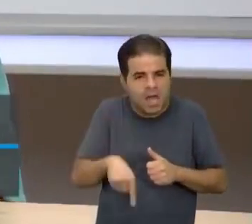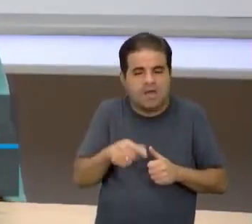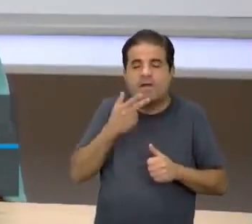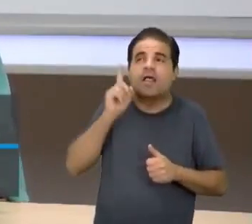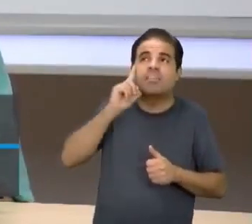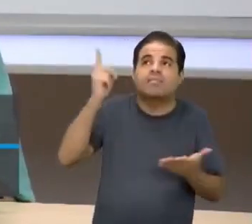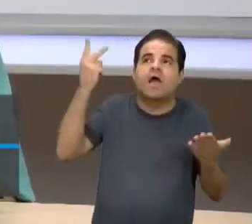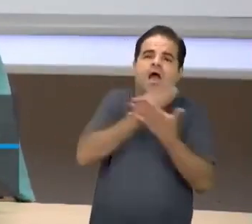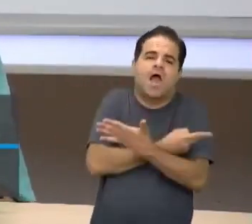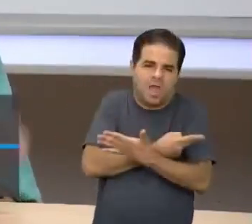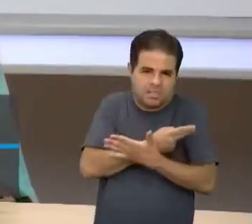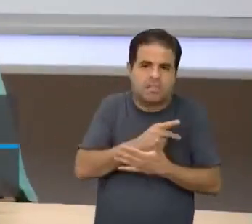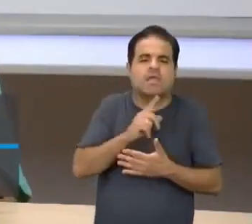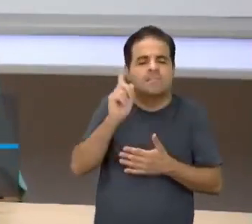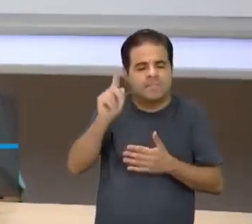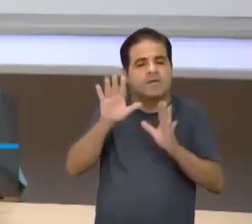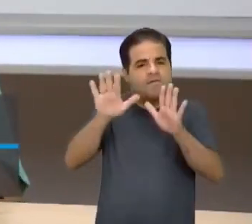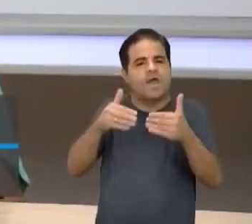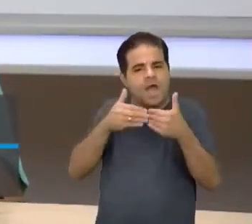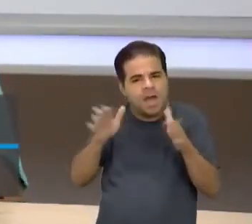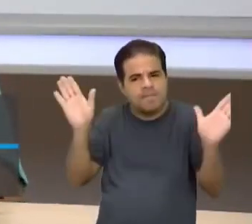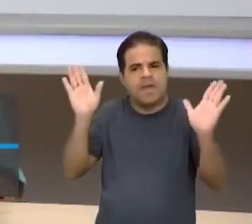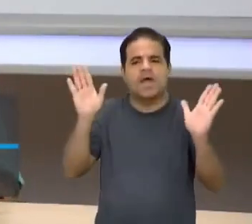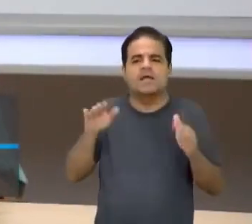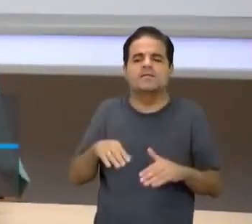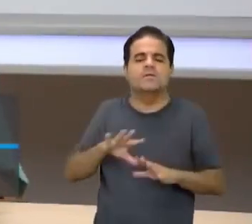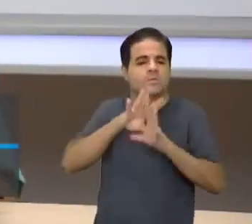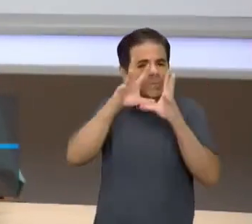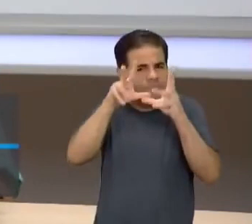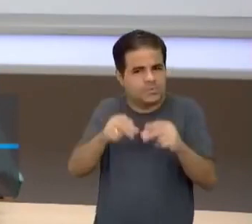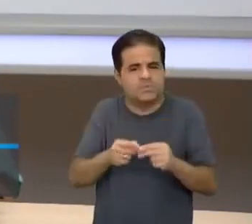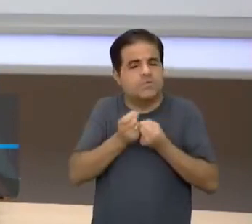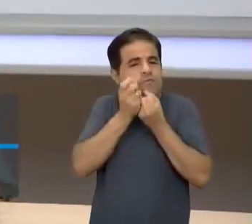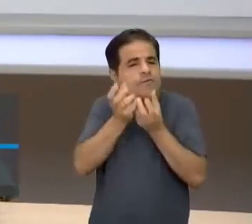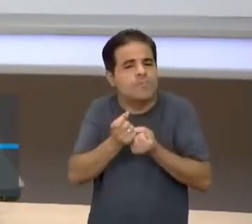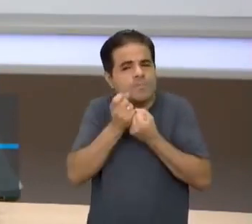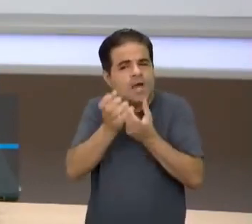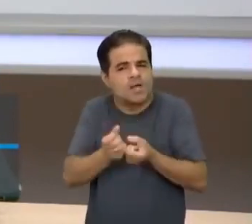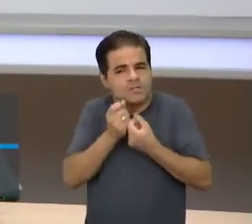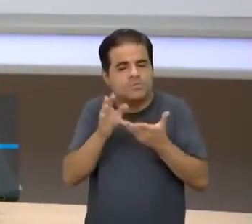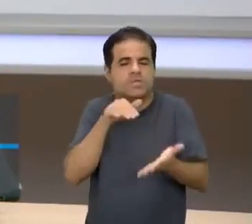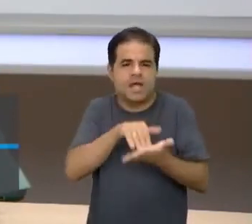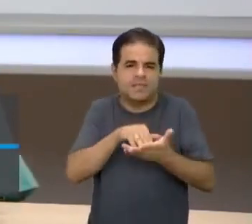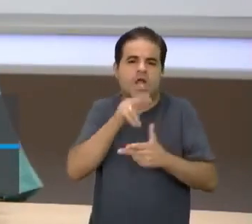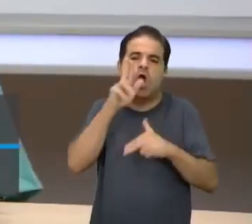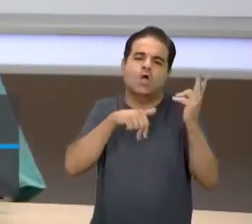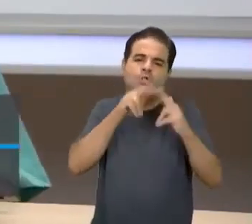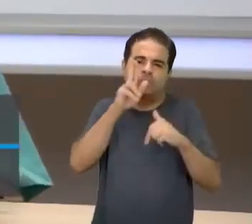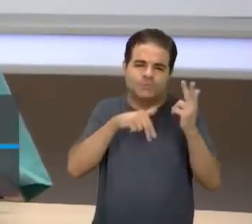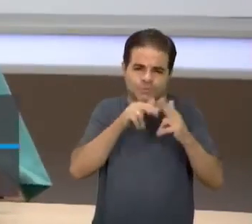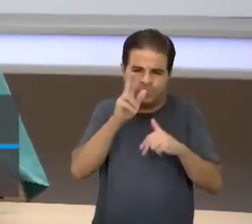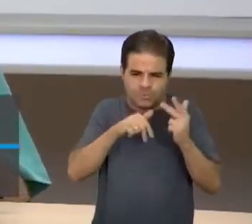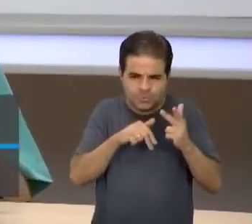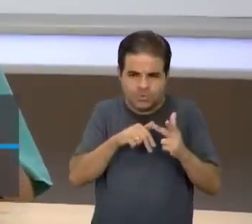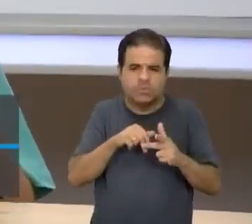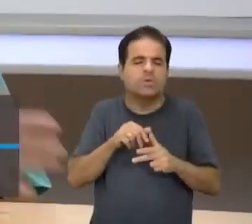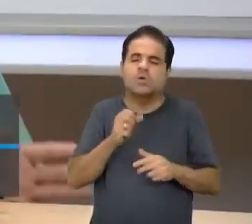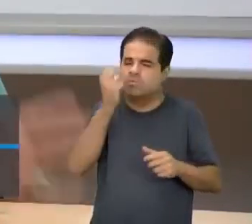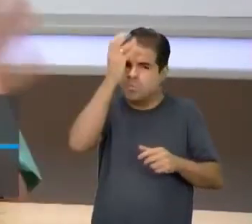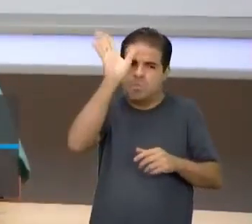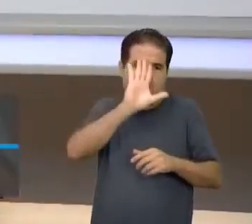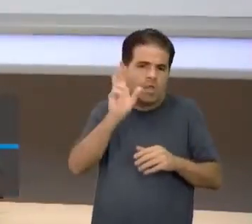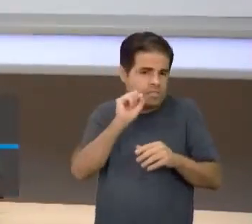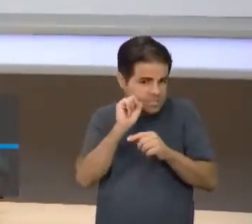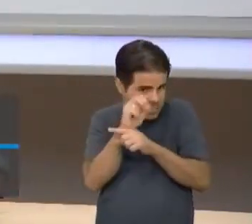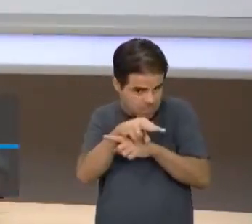data errada, mas ela vai ficar aberta, todas as informações ficam abertas até junho. Tá. Então, não importa se você entrou